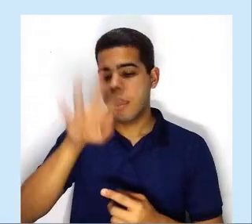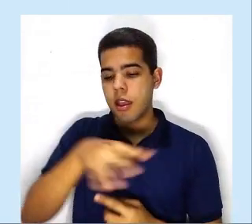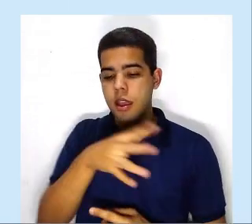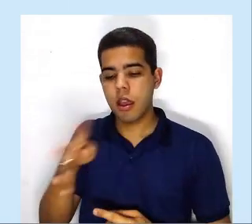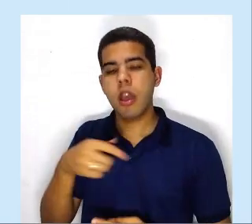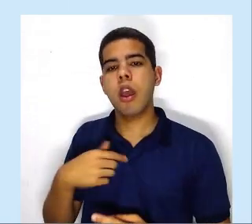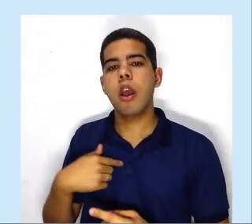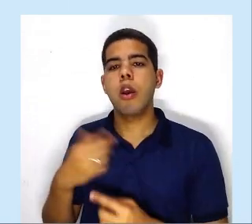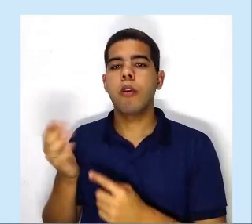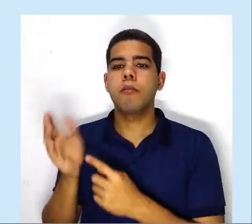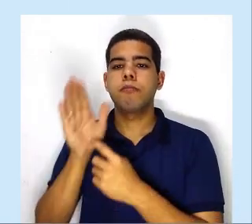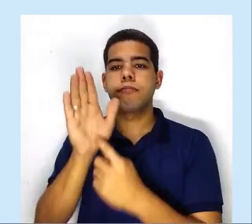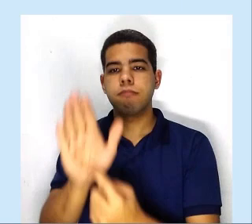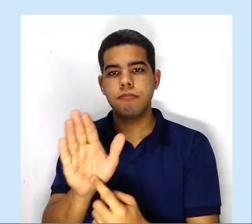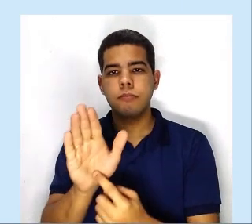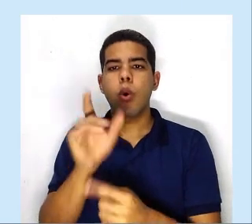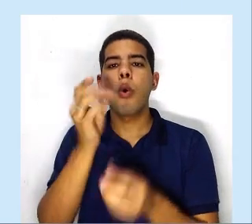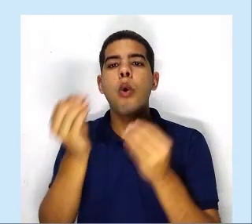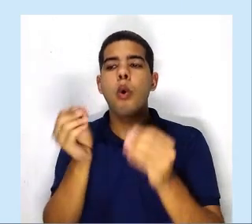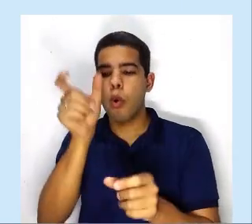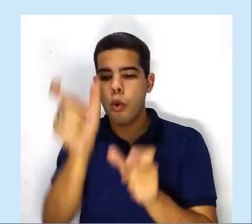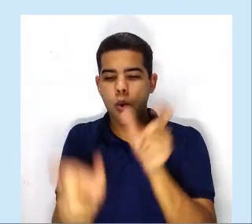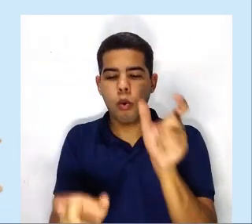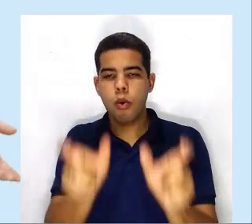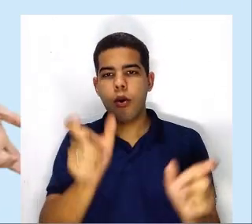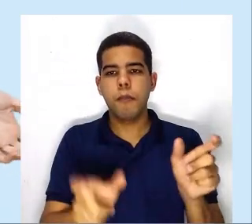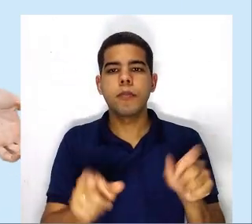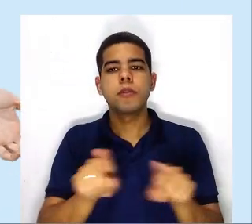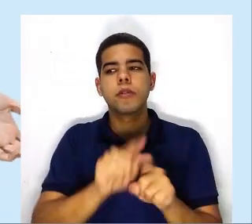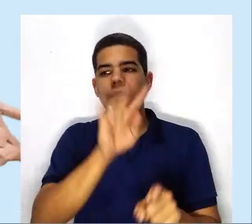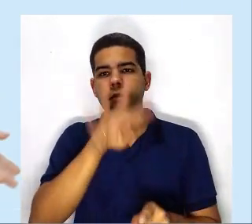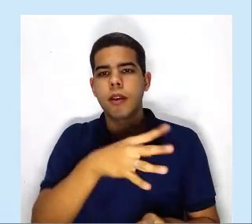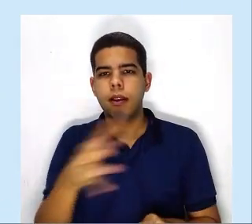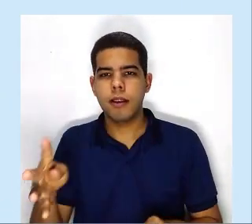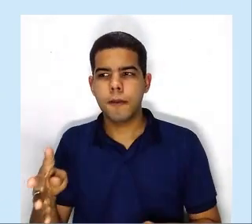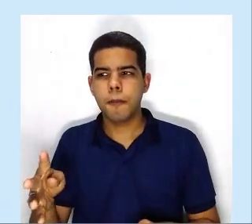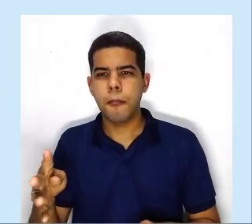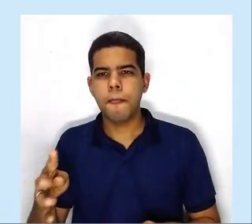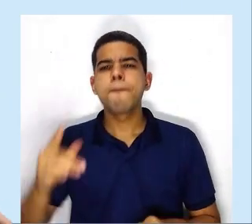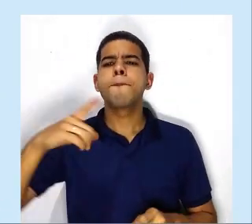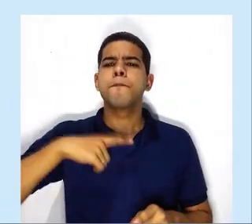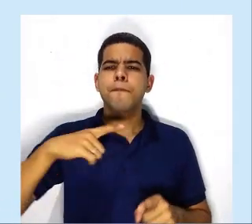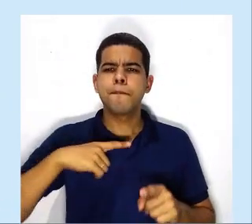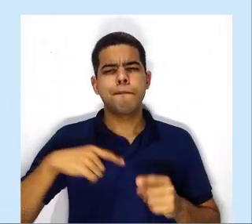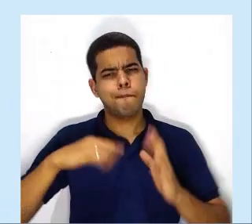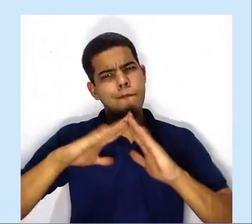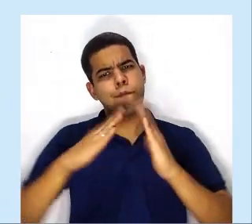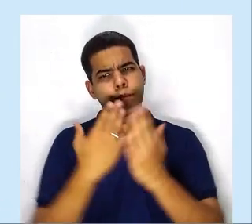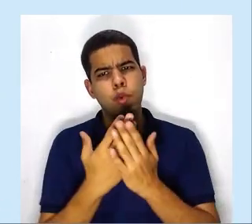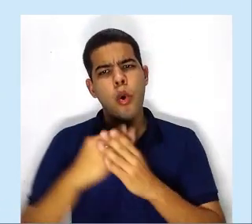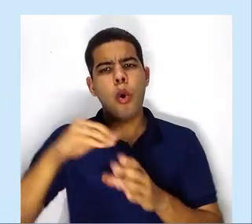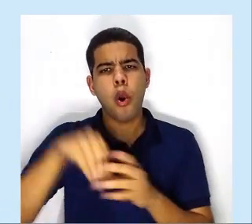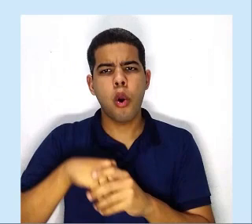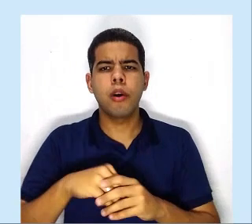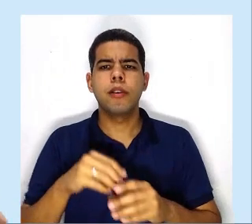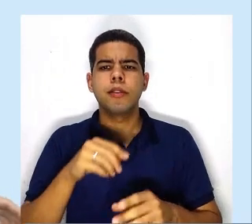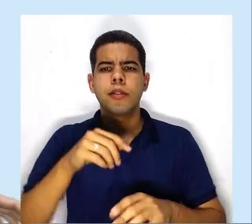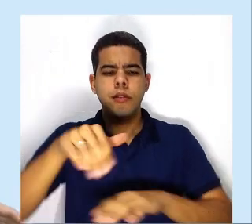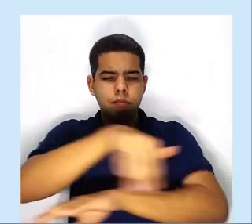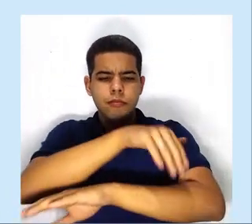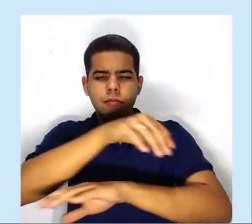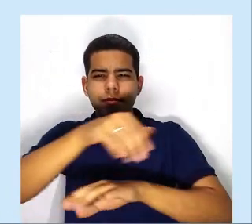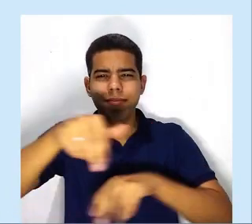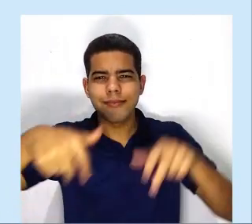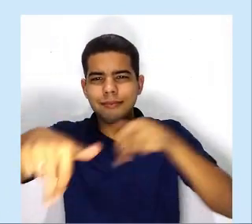uma tabela e em um gráfico de colunas para te mostrar. Lá nos corredores da escola, eu sempre observava a conversa dos alunos. Uns diziam